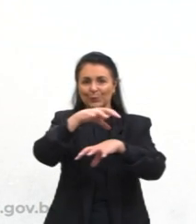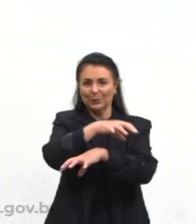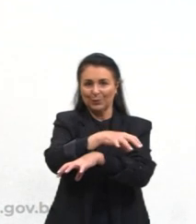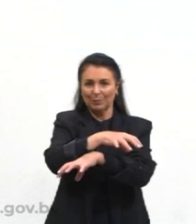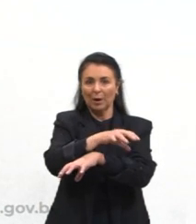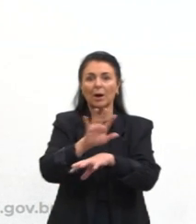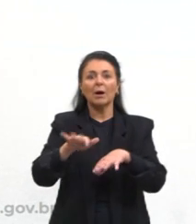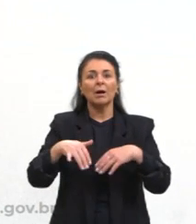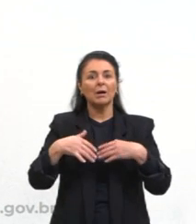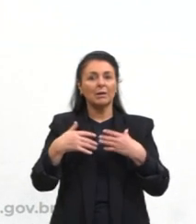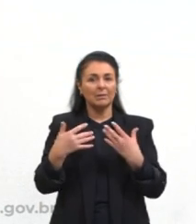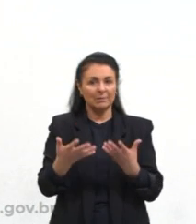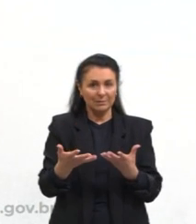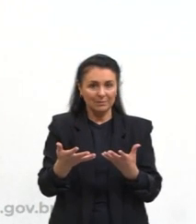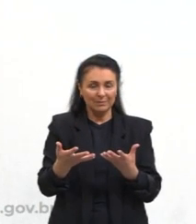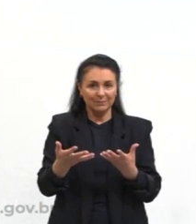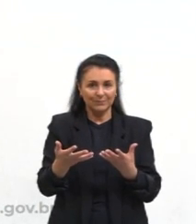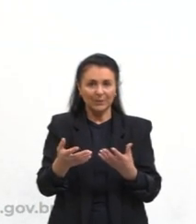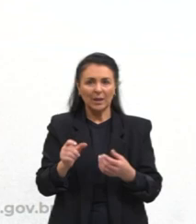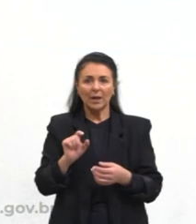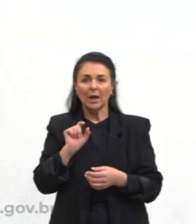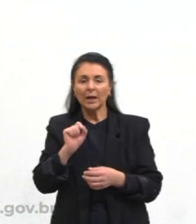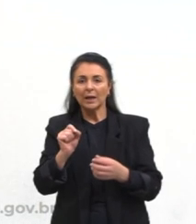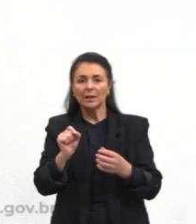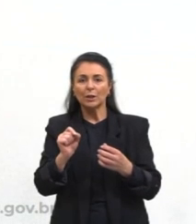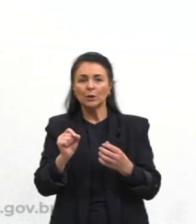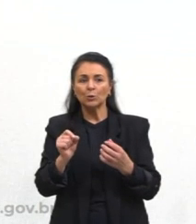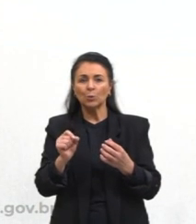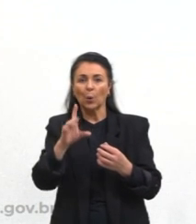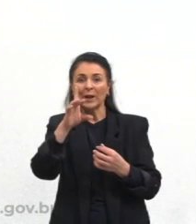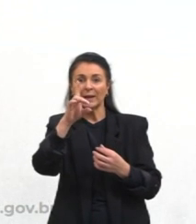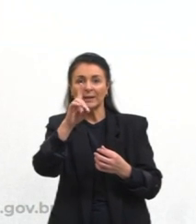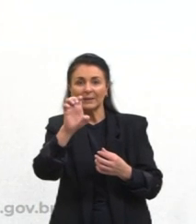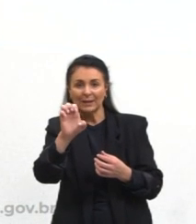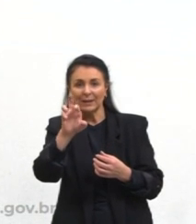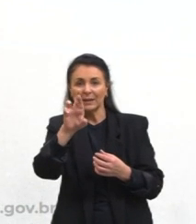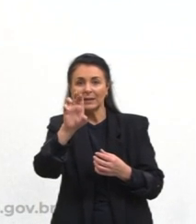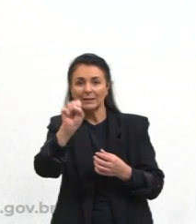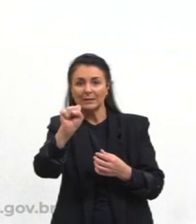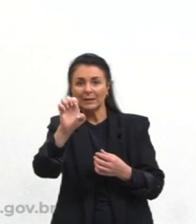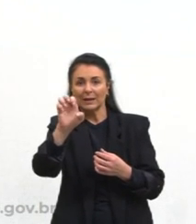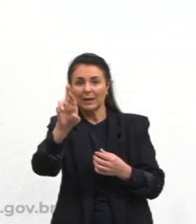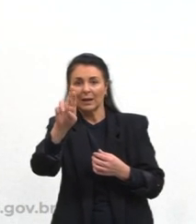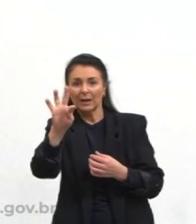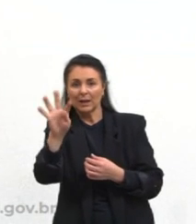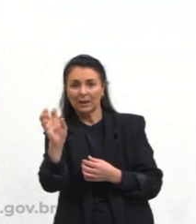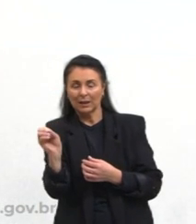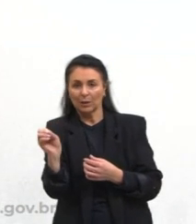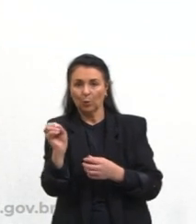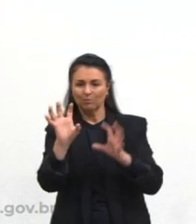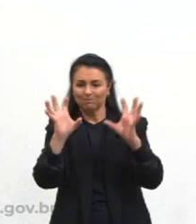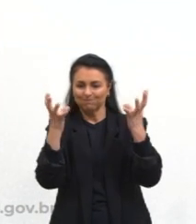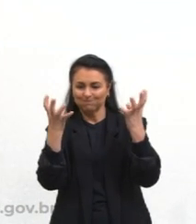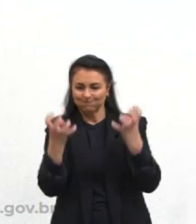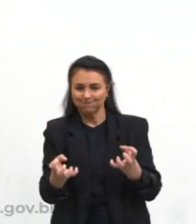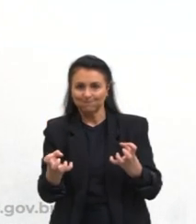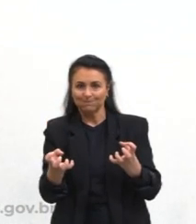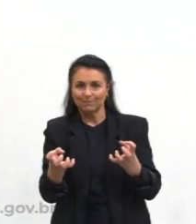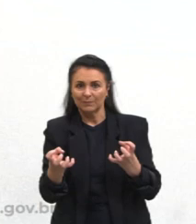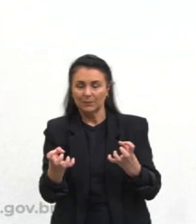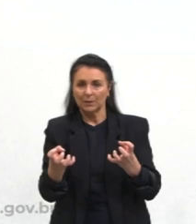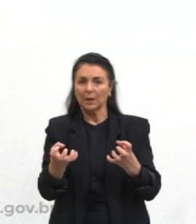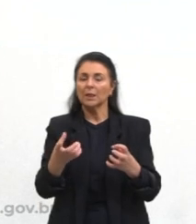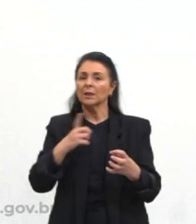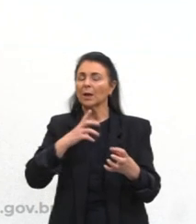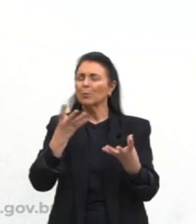gurizada Então esse bioma aqui é aquele o deserto bom então é um bioma que as espécies são bastante adaptadas